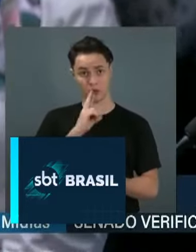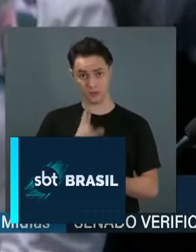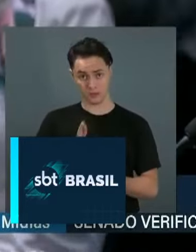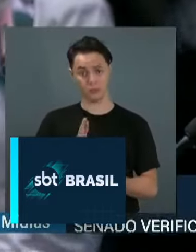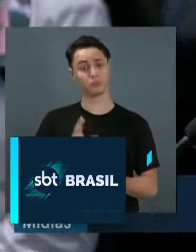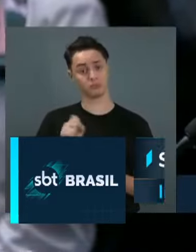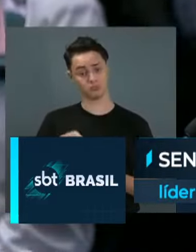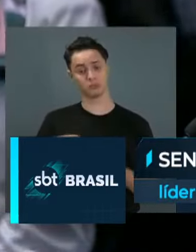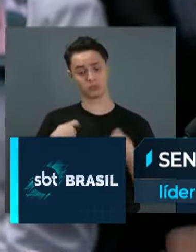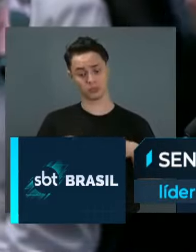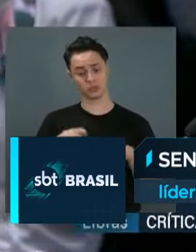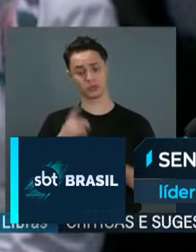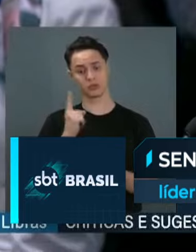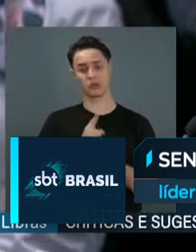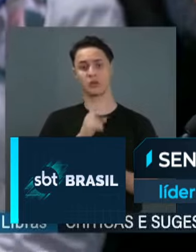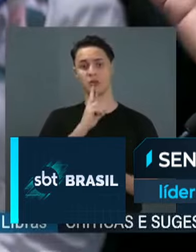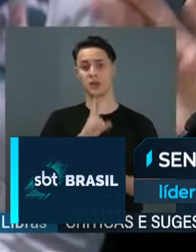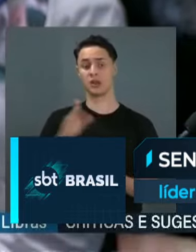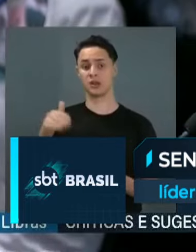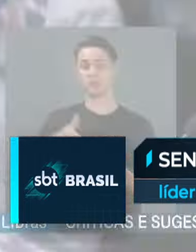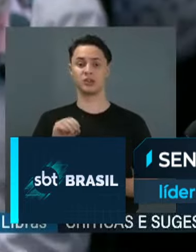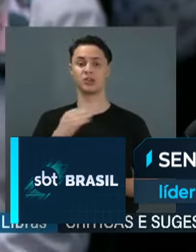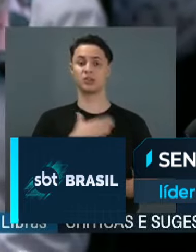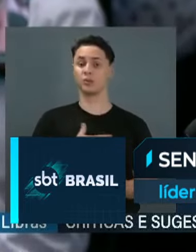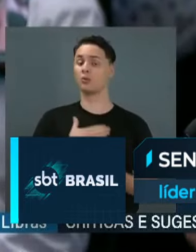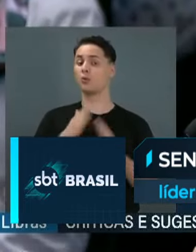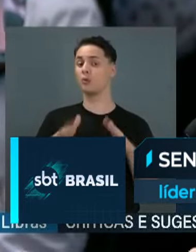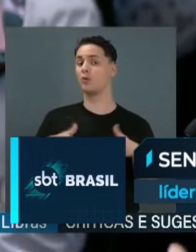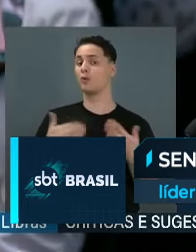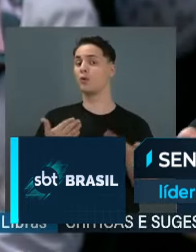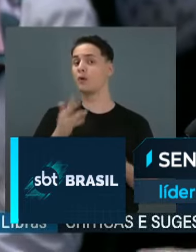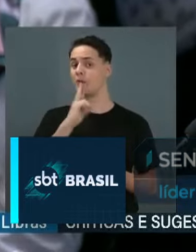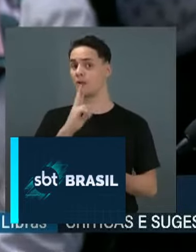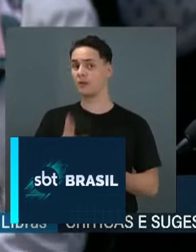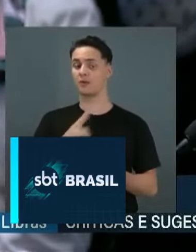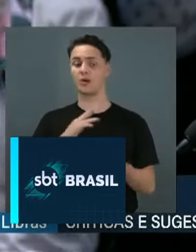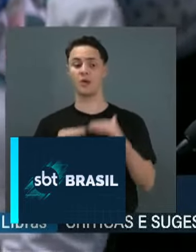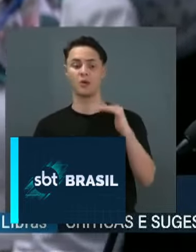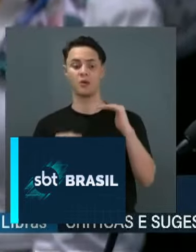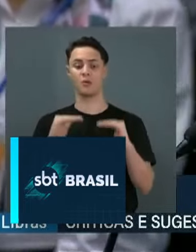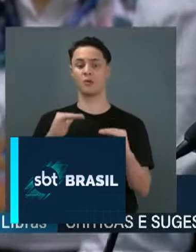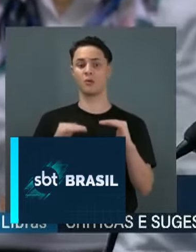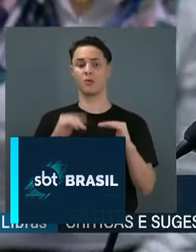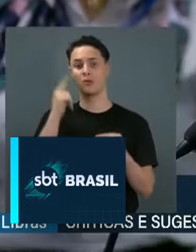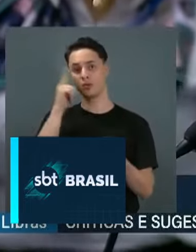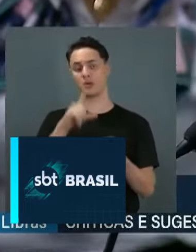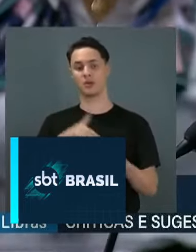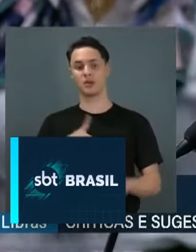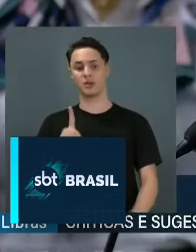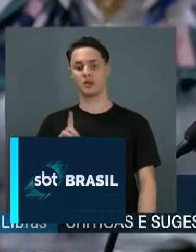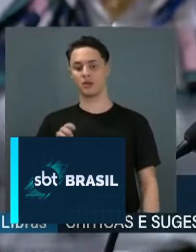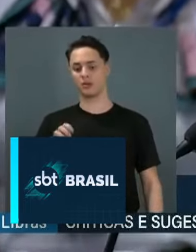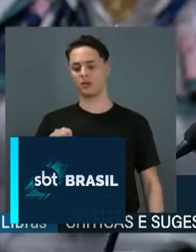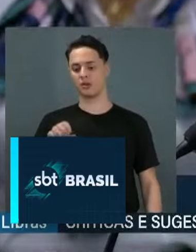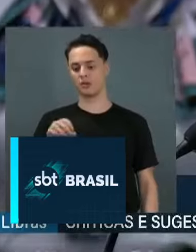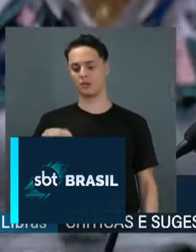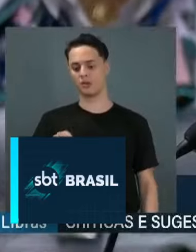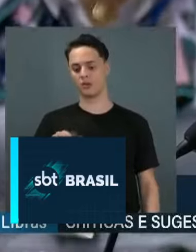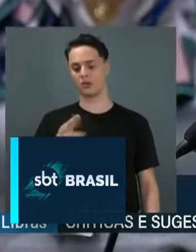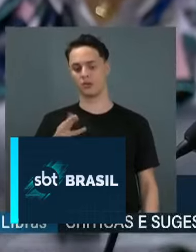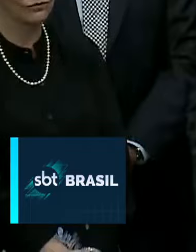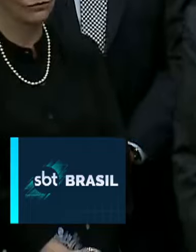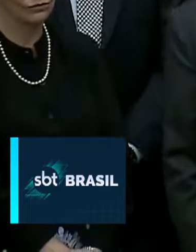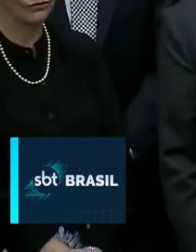encontrada, que tem que ser encontrada até o dia 10 de agosto. Qual a fonte de compensação para a desoneração dos